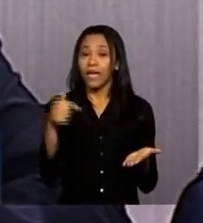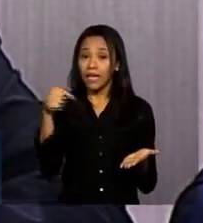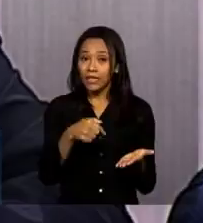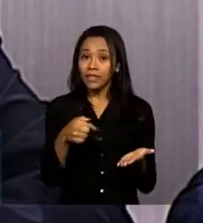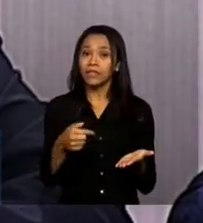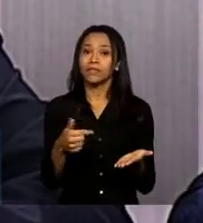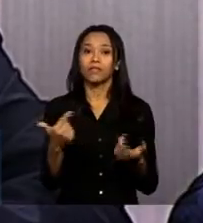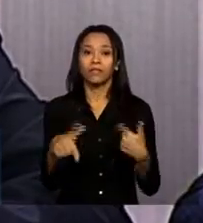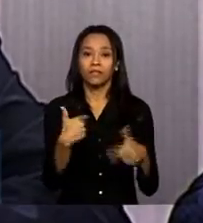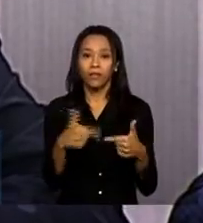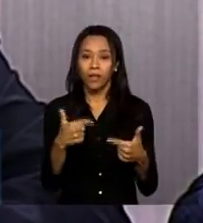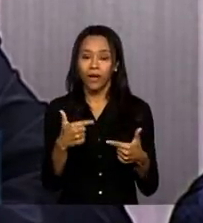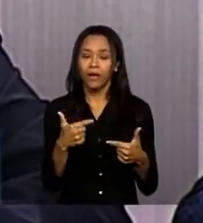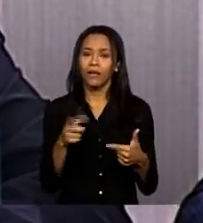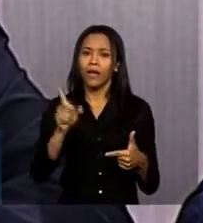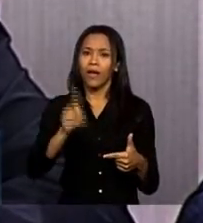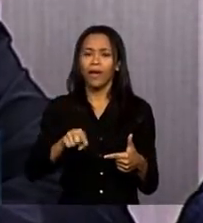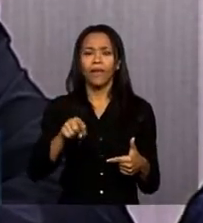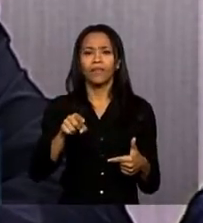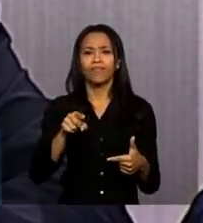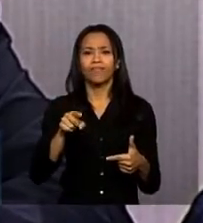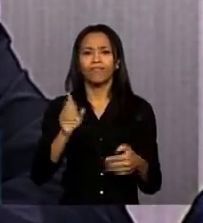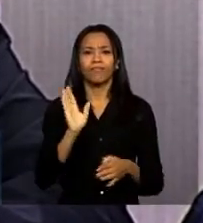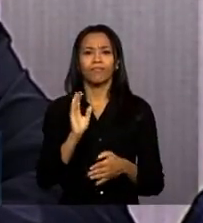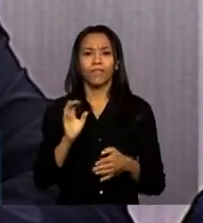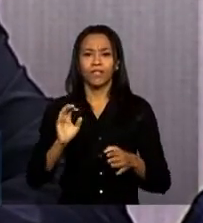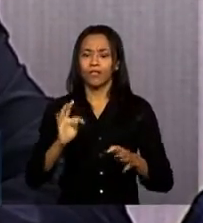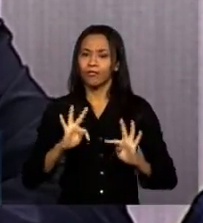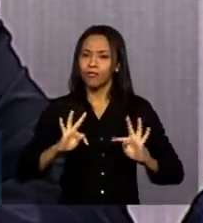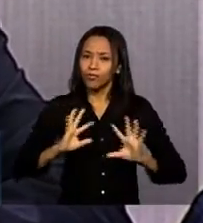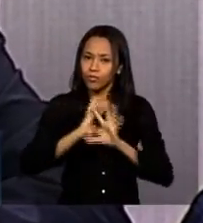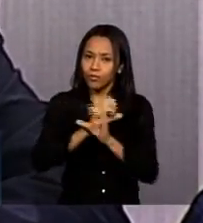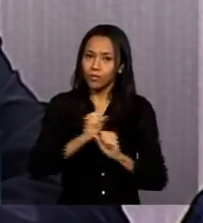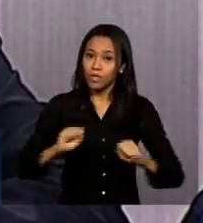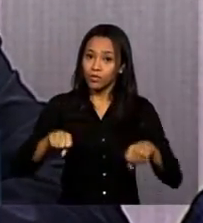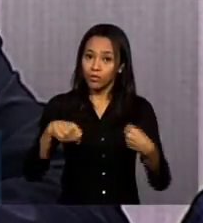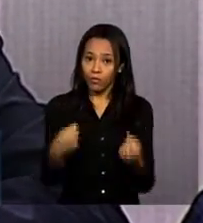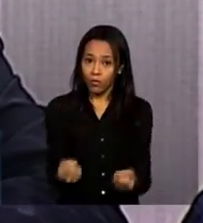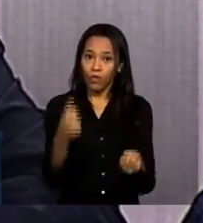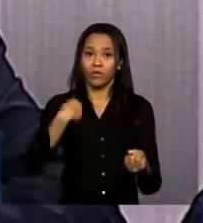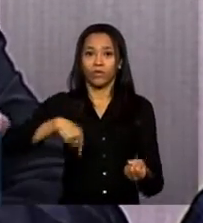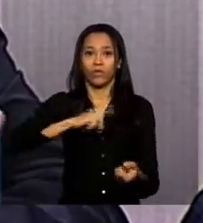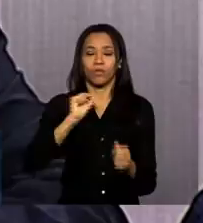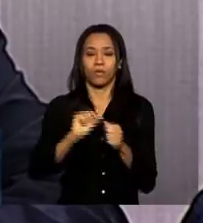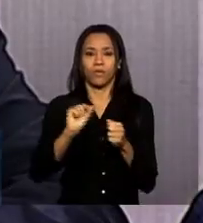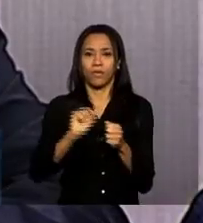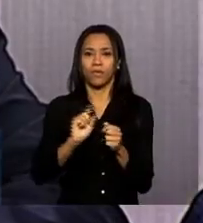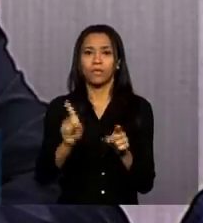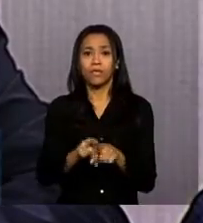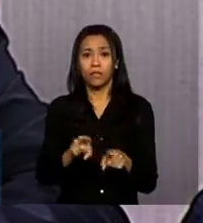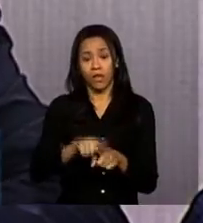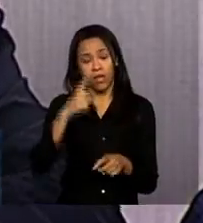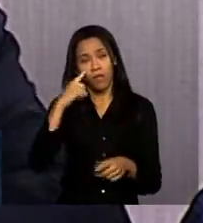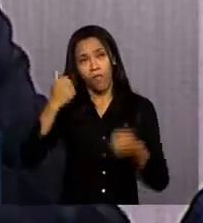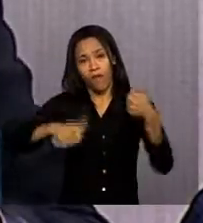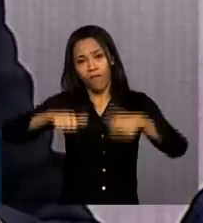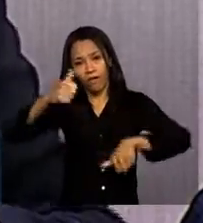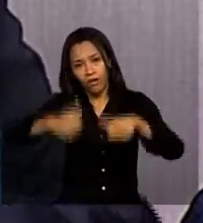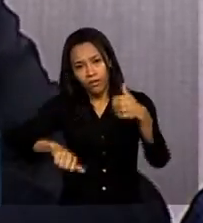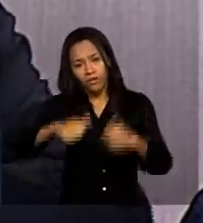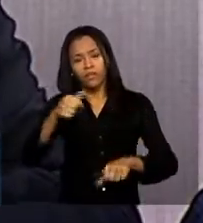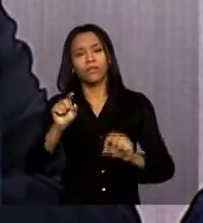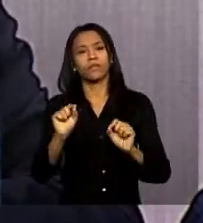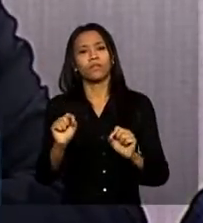vem ao encontro de todo o pensamento, de todo o esforço que nós temos feito de uma avaliação para a